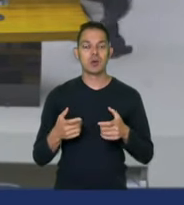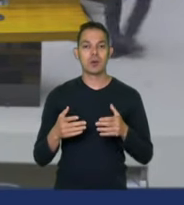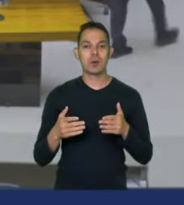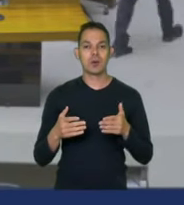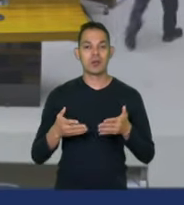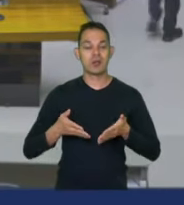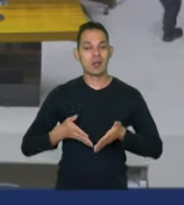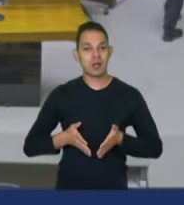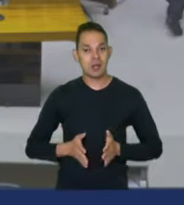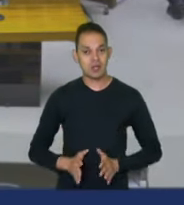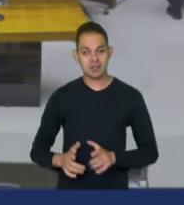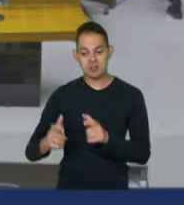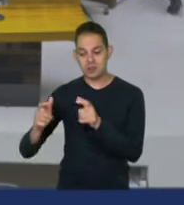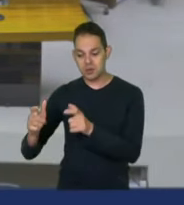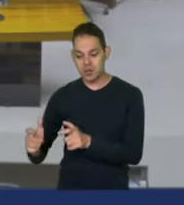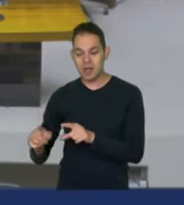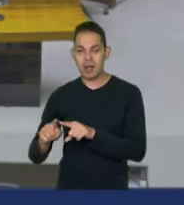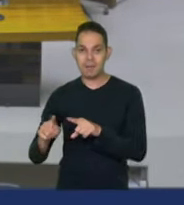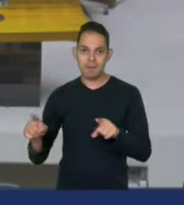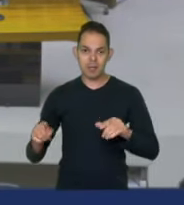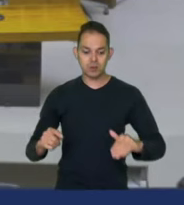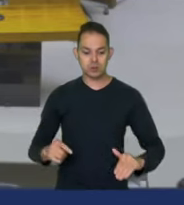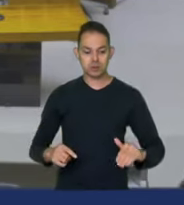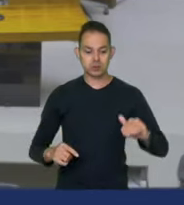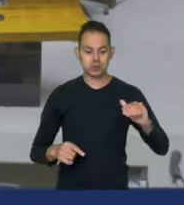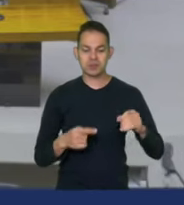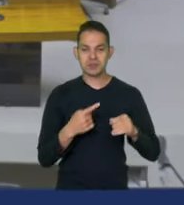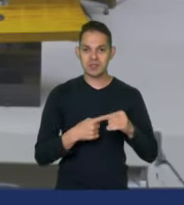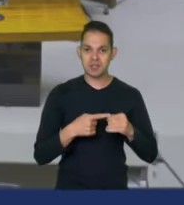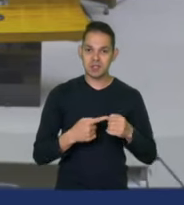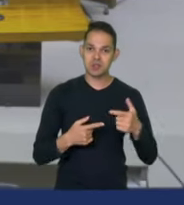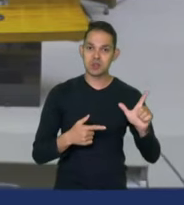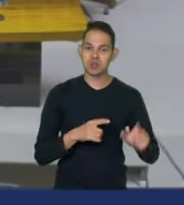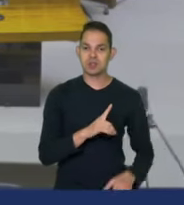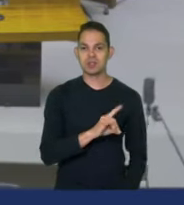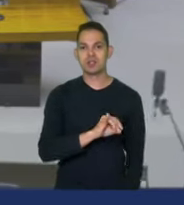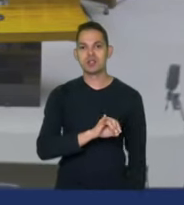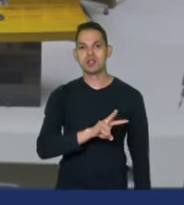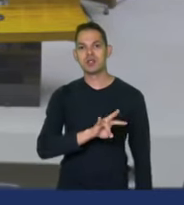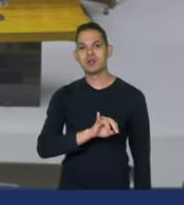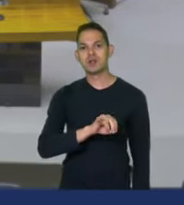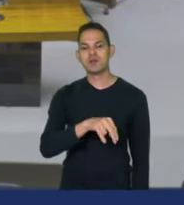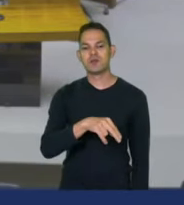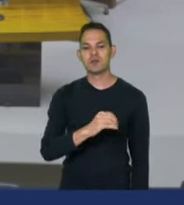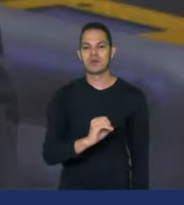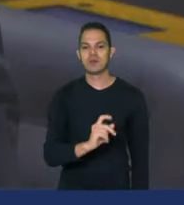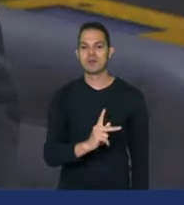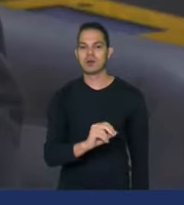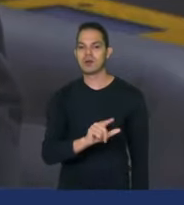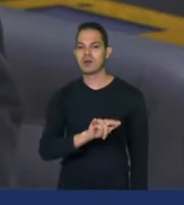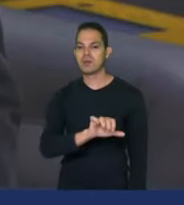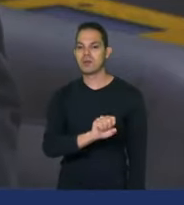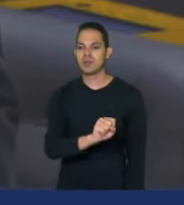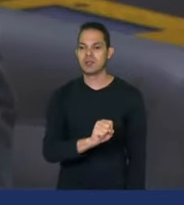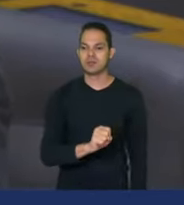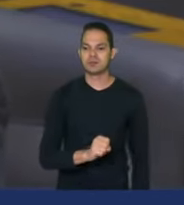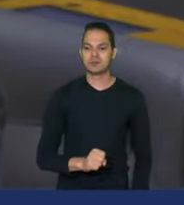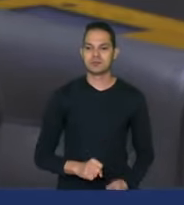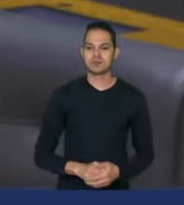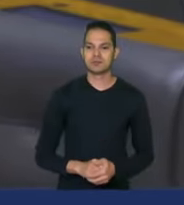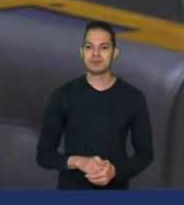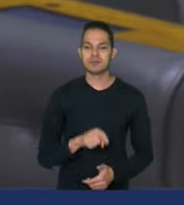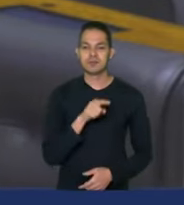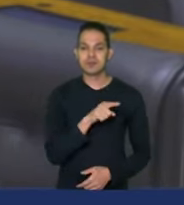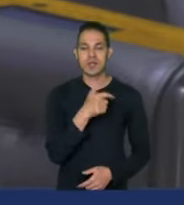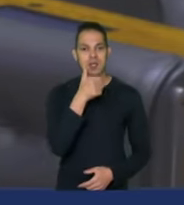de São Tiago, que eu amo muito também, uma pequena cidade, mas eu fui adotado por essa maravilhosa cidade onde está lá minha